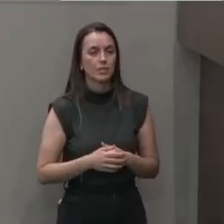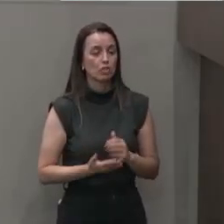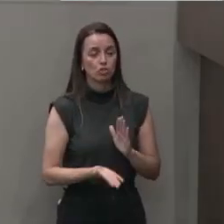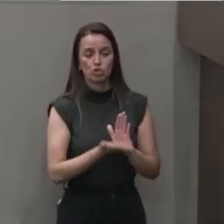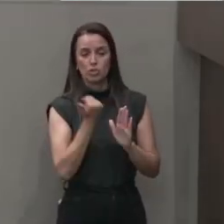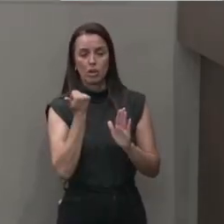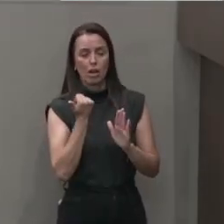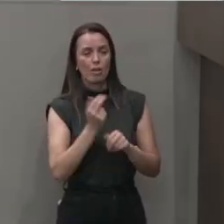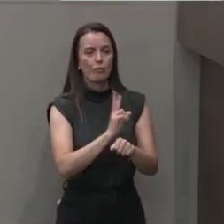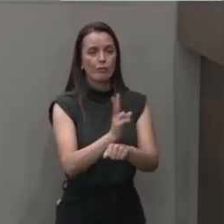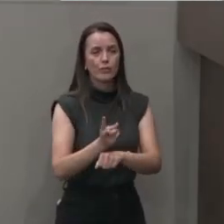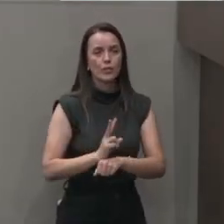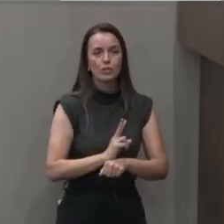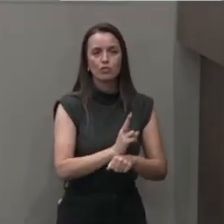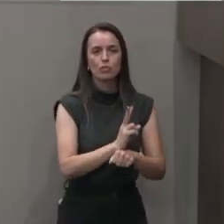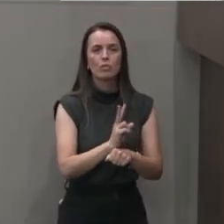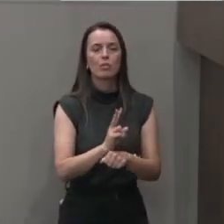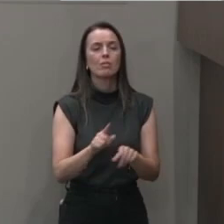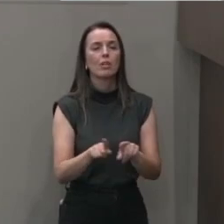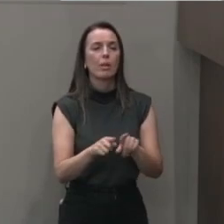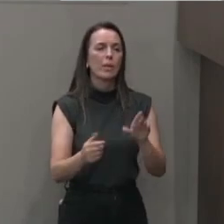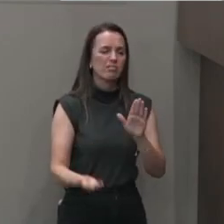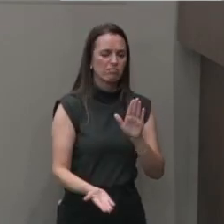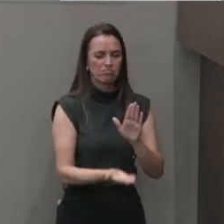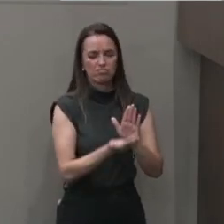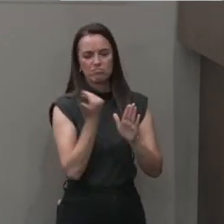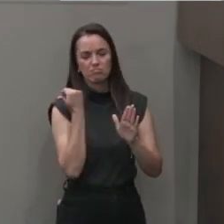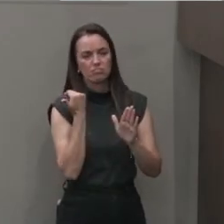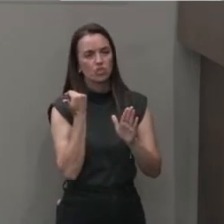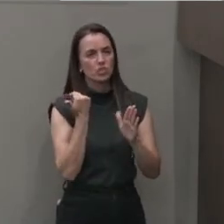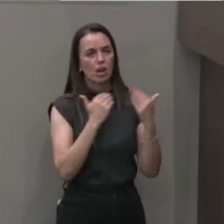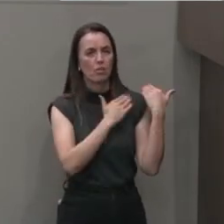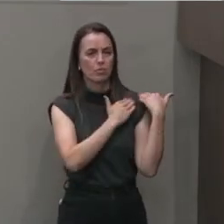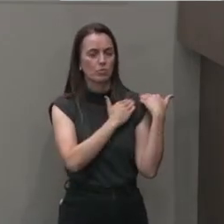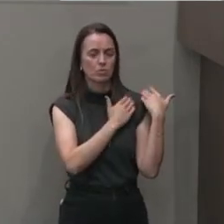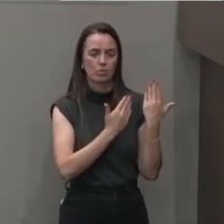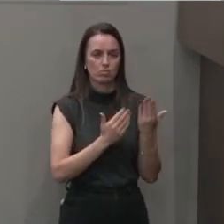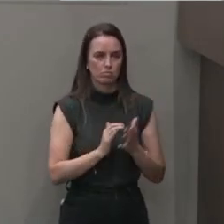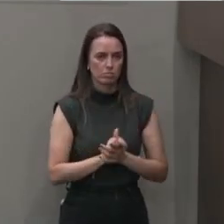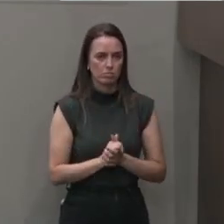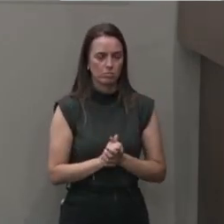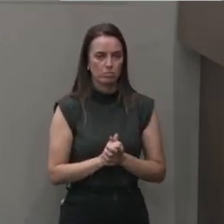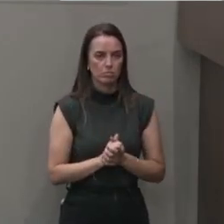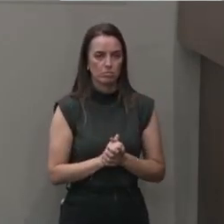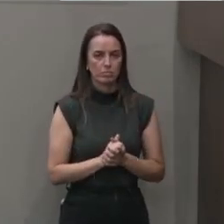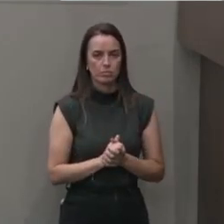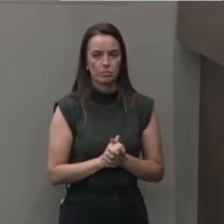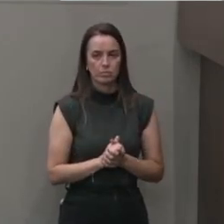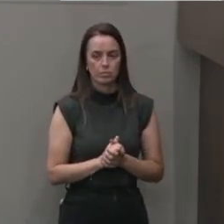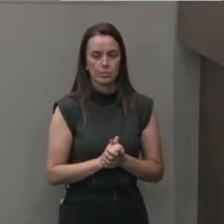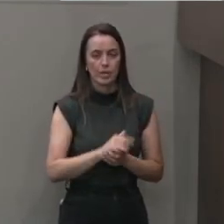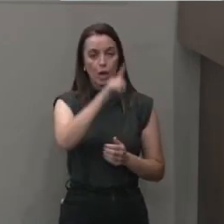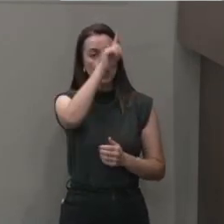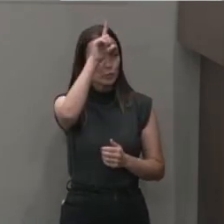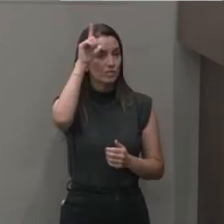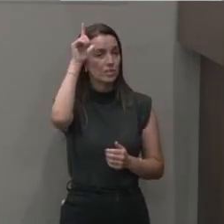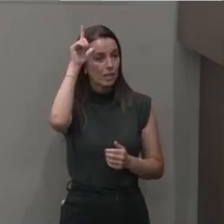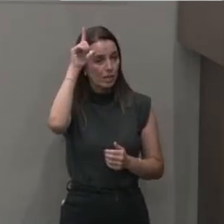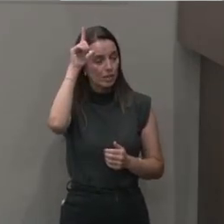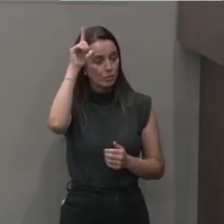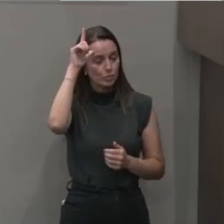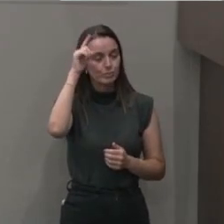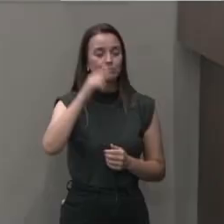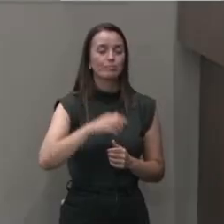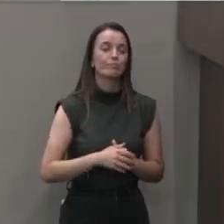não satisfeito, fizeram a extinção deste importante cargo. Mas carimba que é a Luciana Azevedo e que é Pedro Almeida.